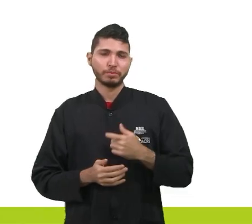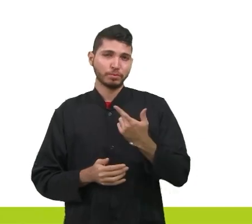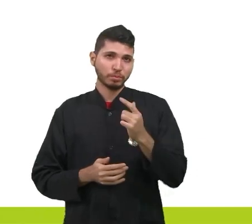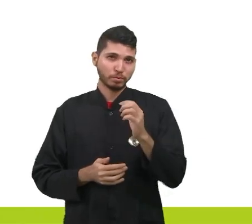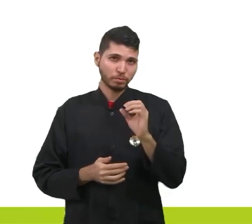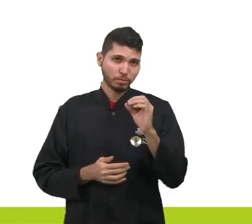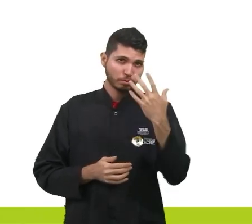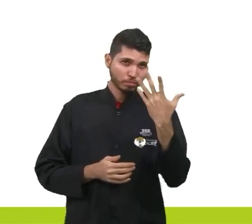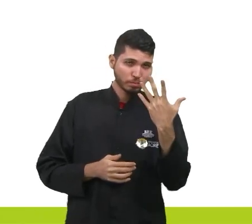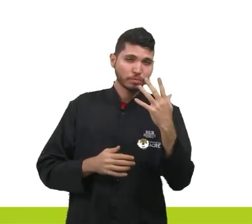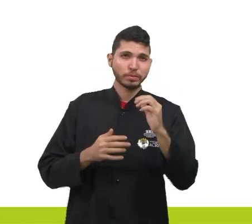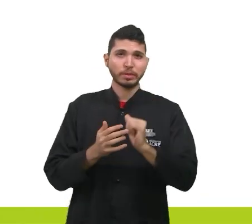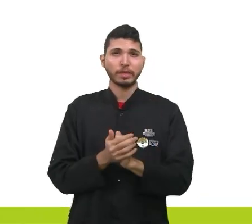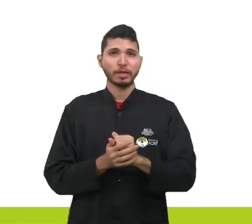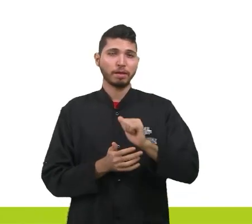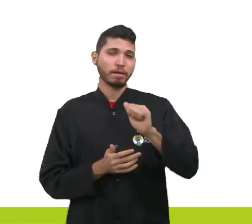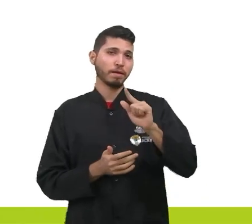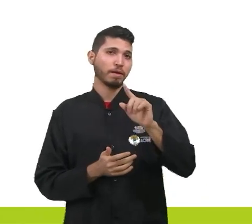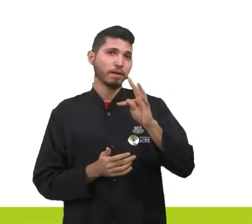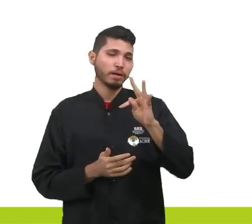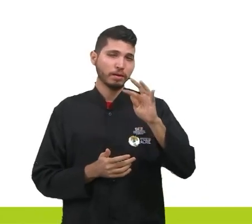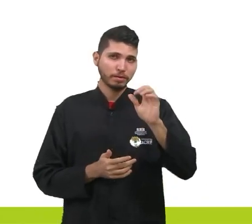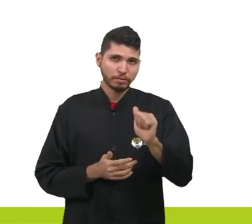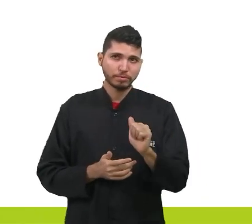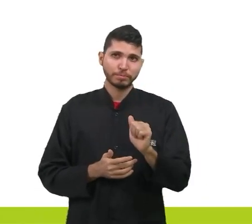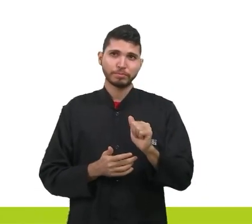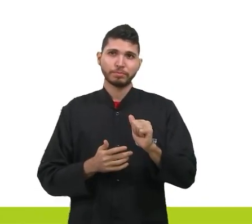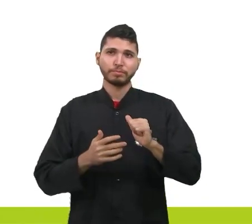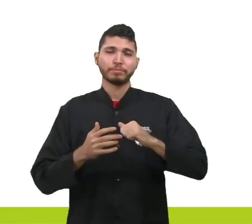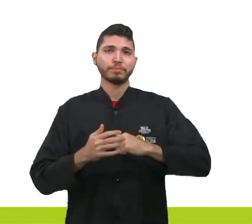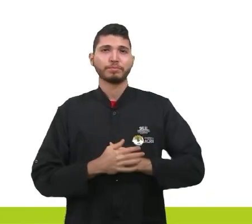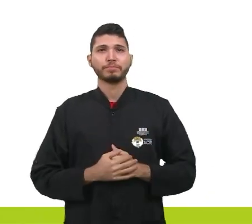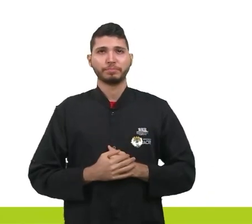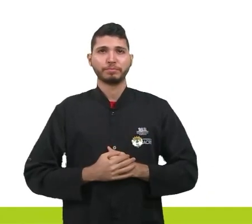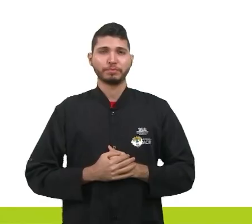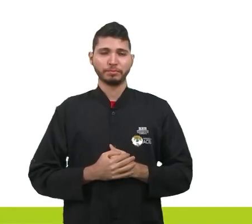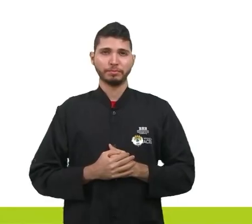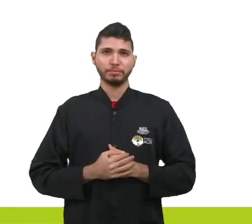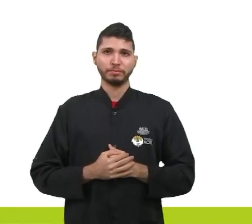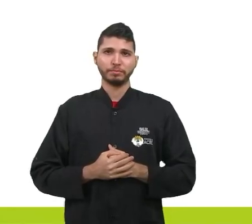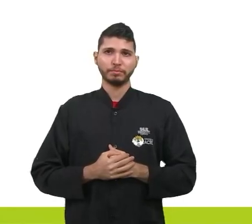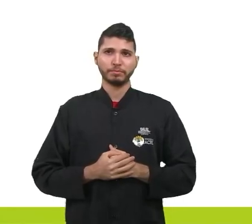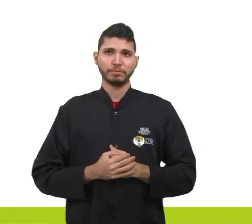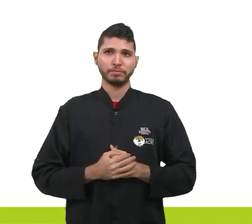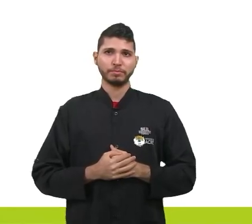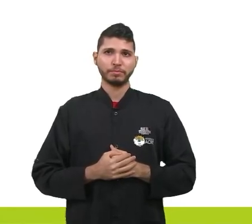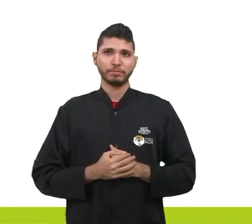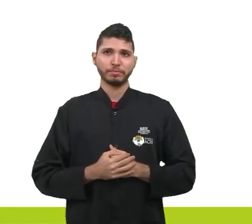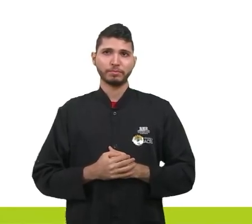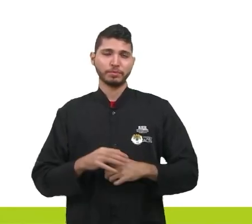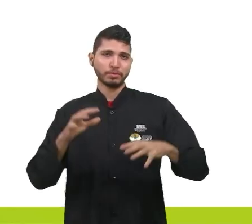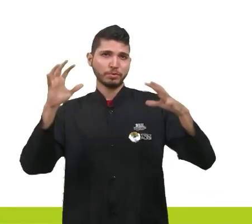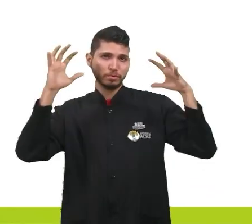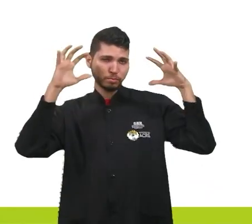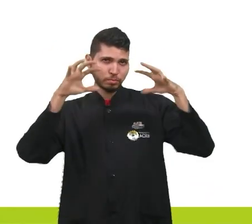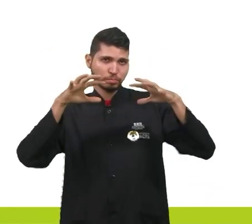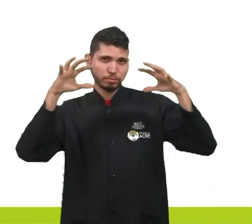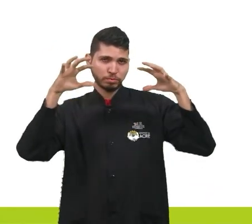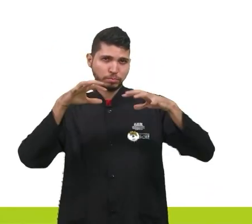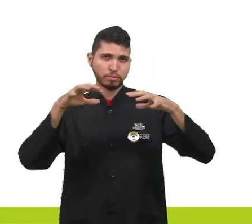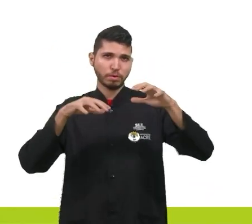Algumas porções da superfície terrestre alta. E indícios de chuva ácida, essa parte